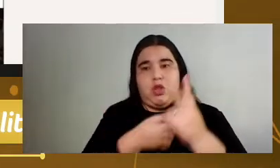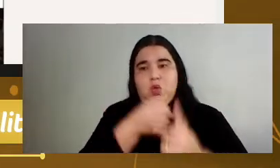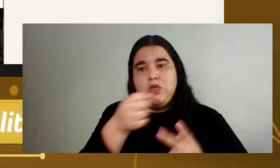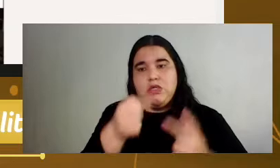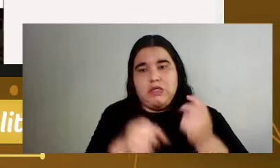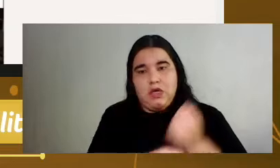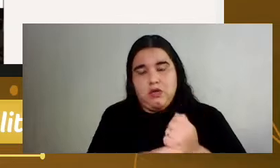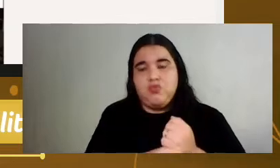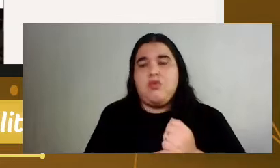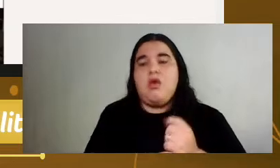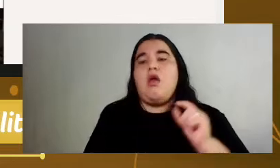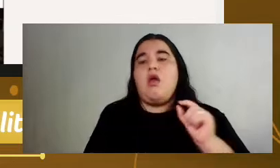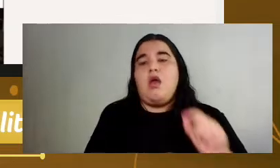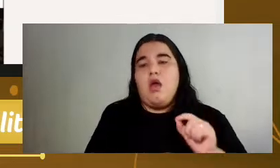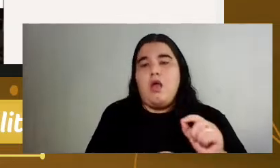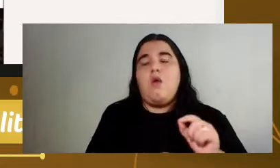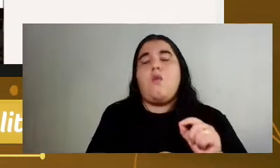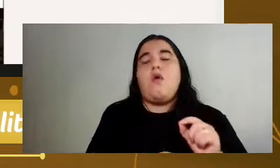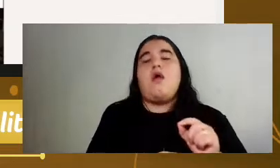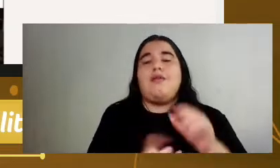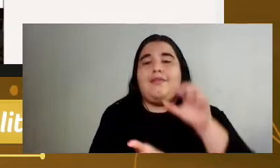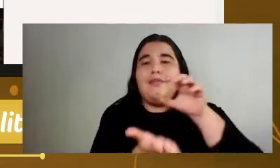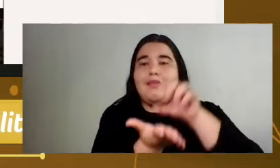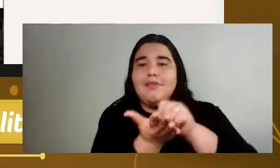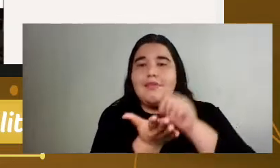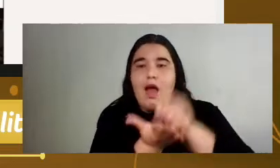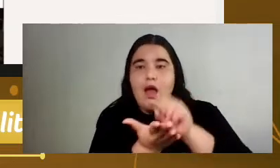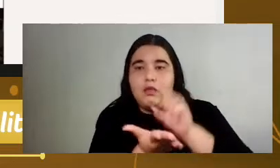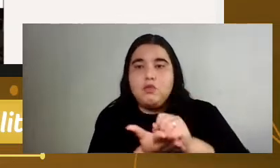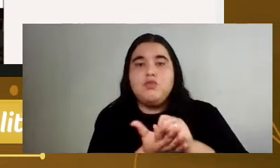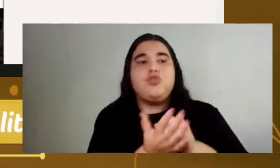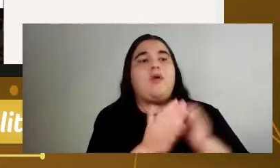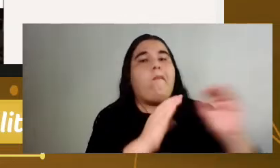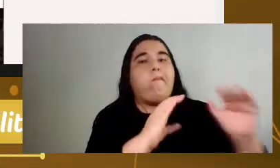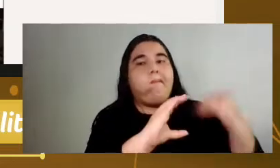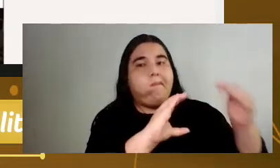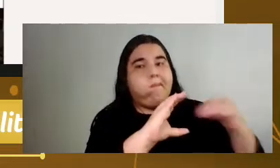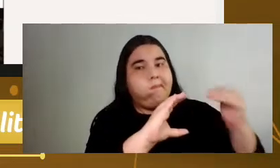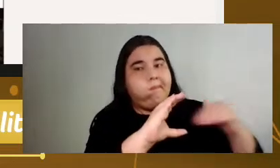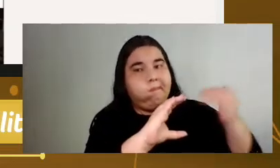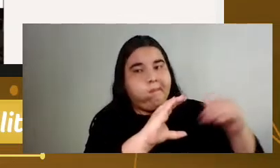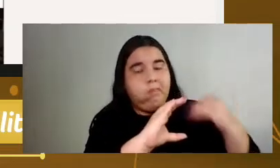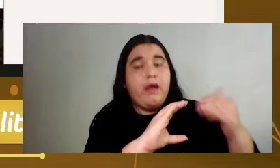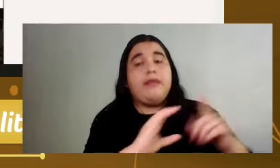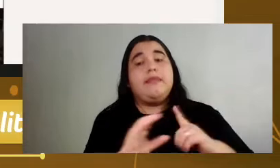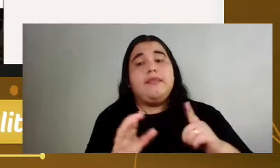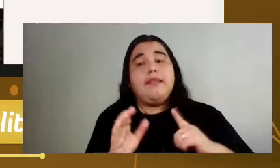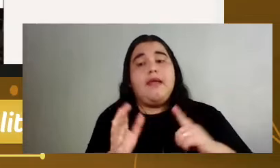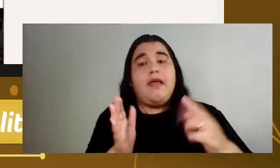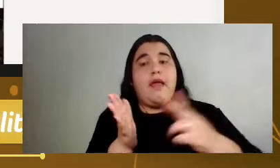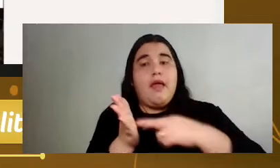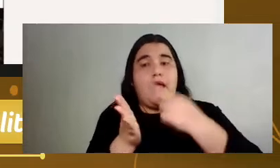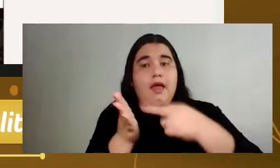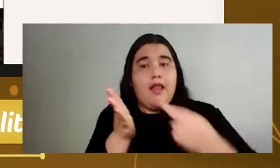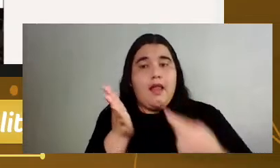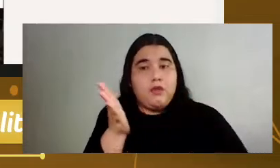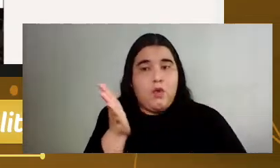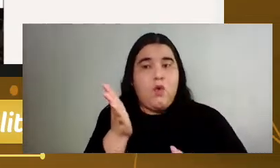dados para a gente, onde a gente trabalha esses dados. Chega para a gente um relatório e chega para a gente os